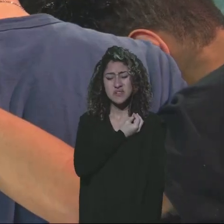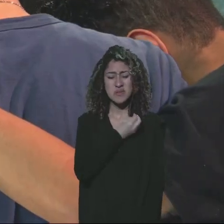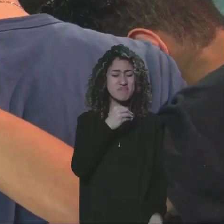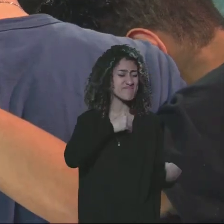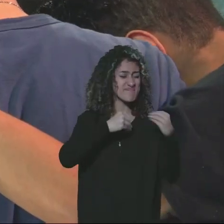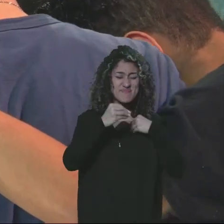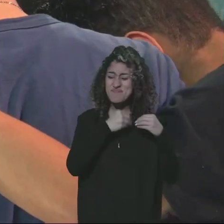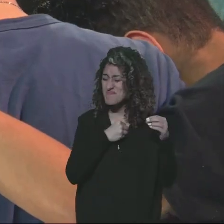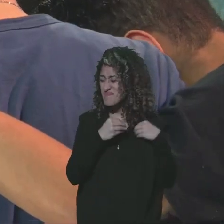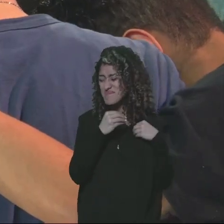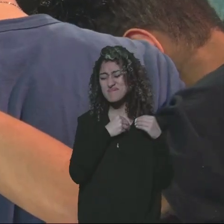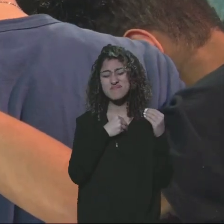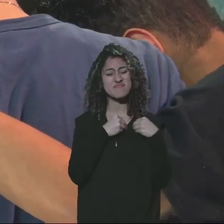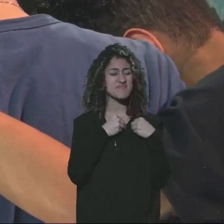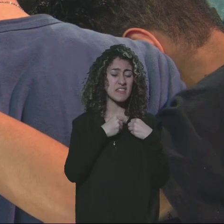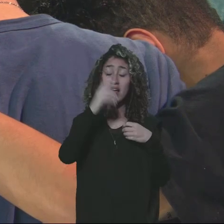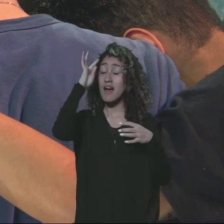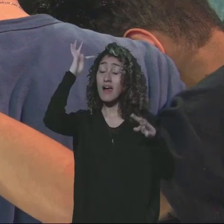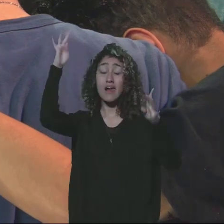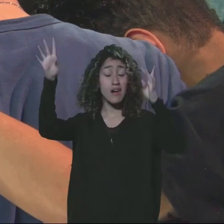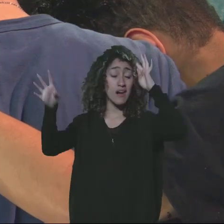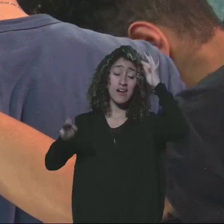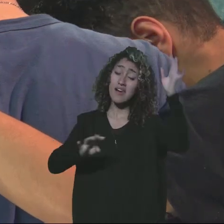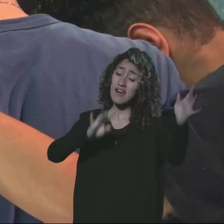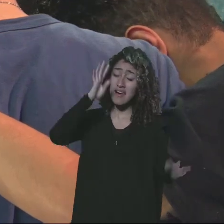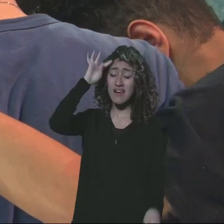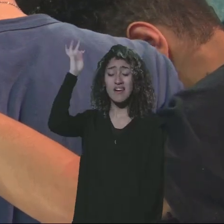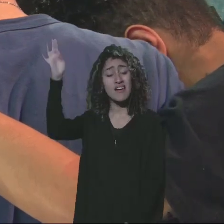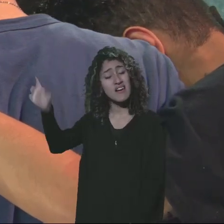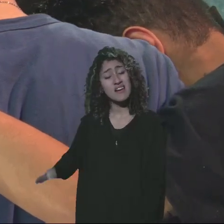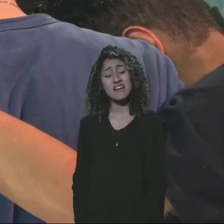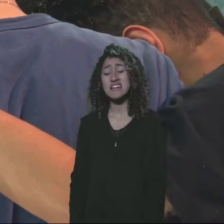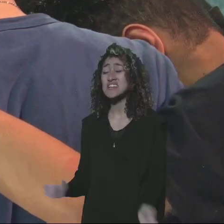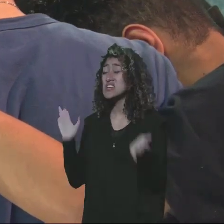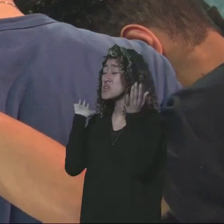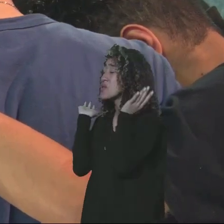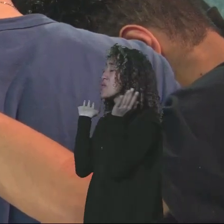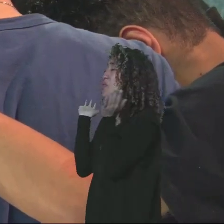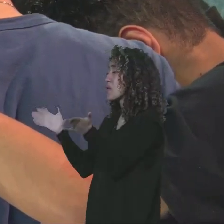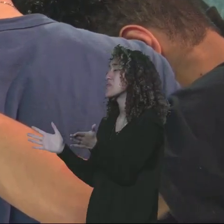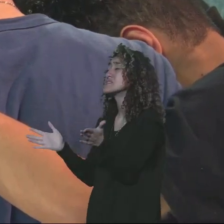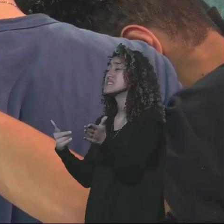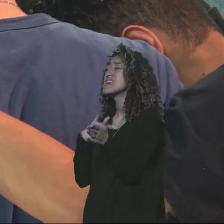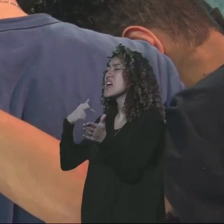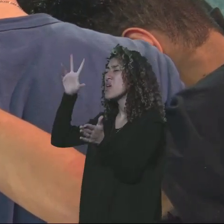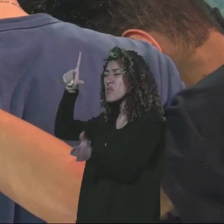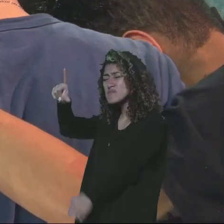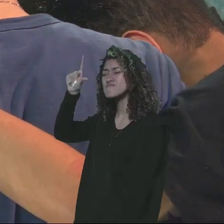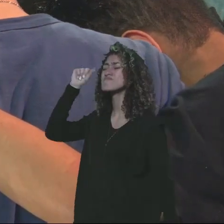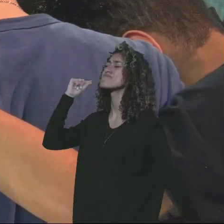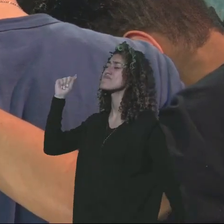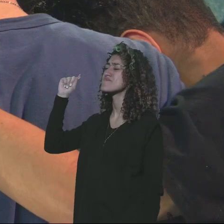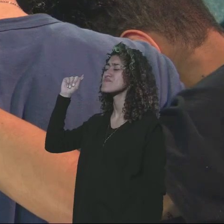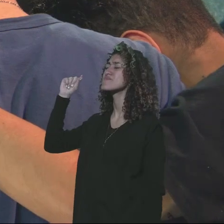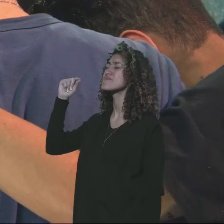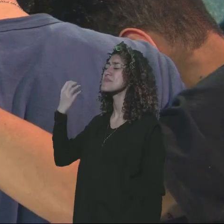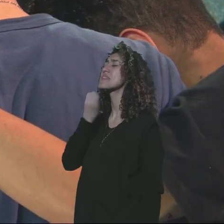pecados, com distrações. E hoje eu decido